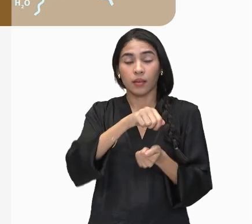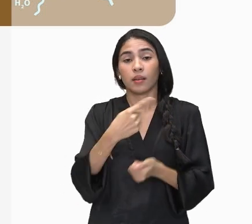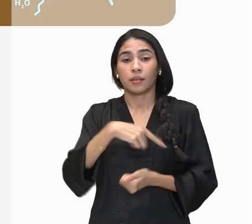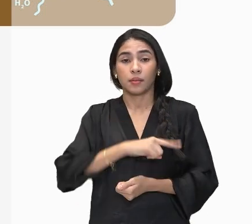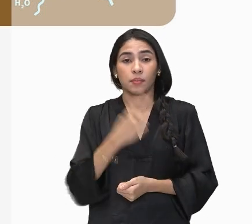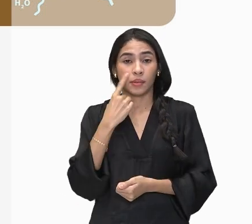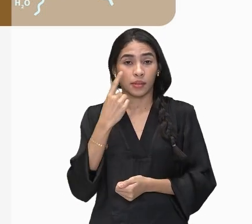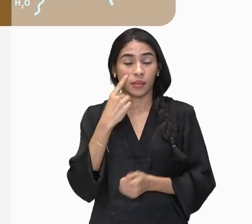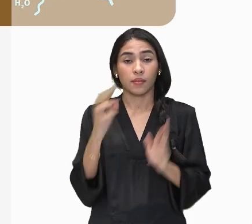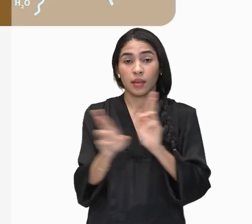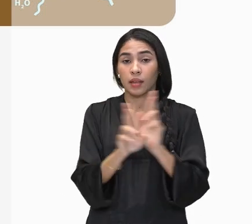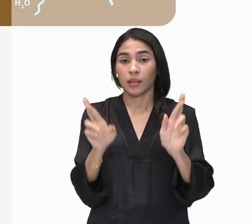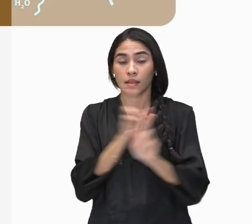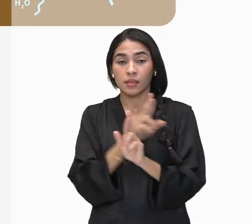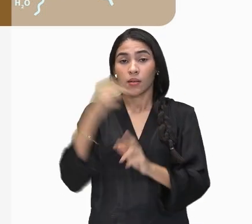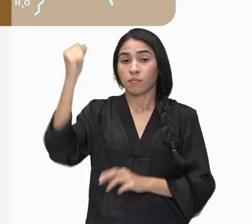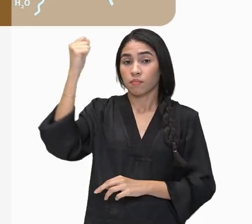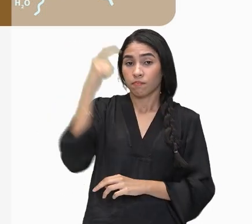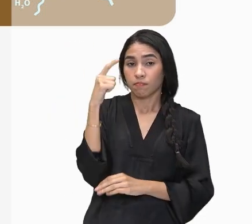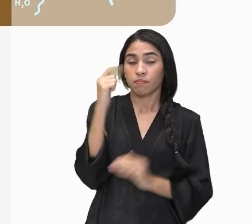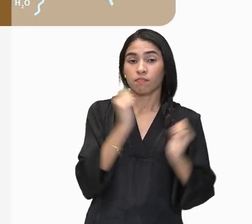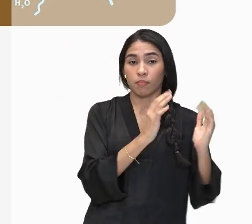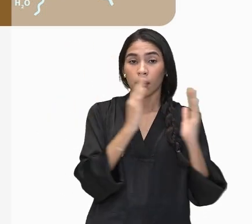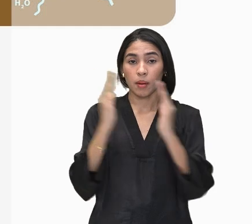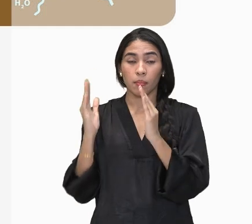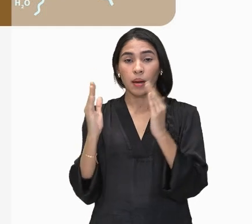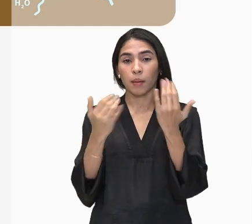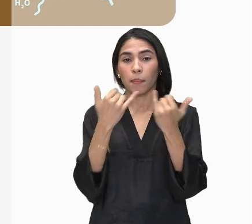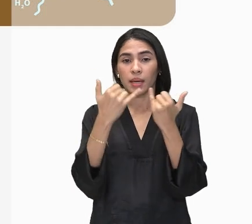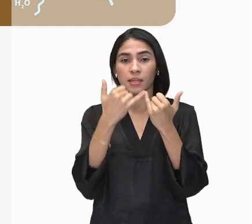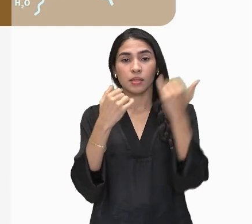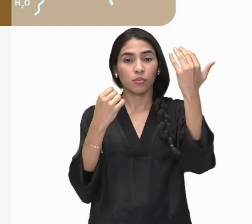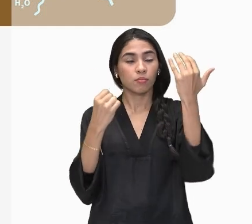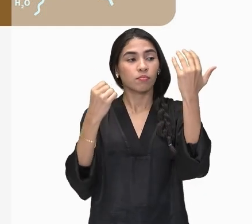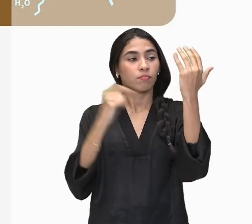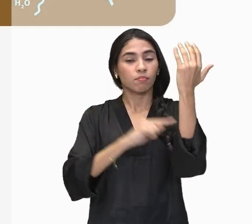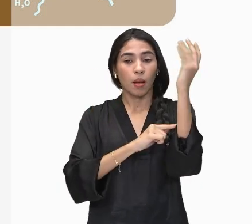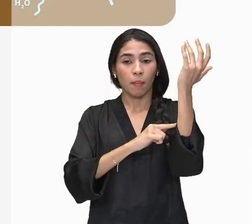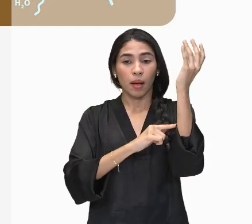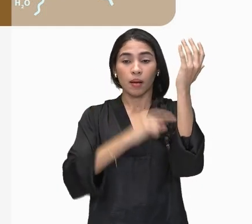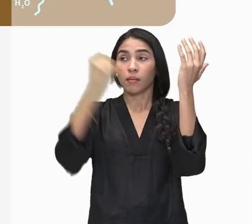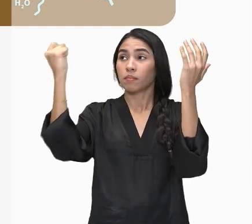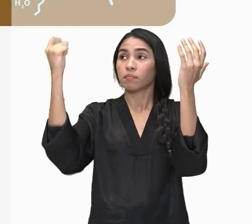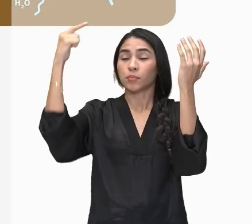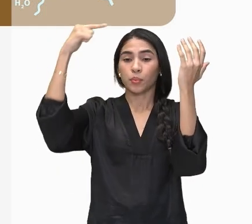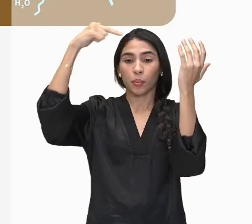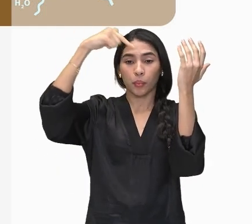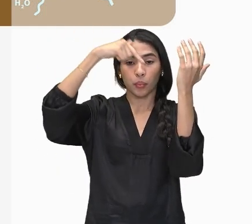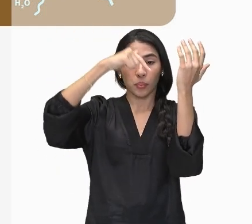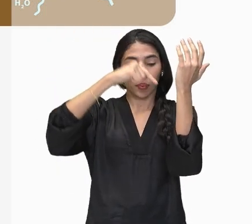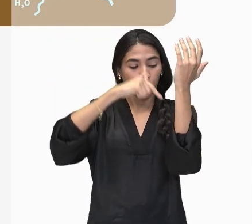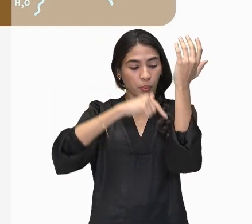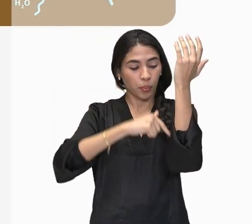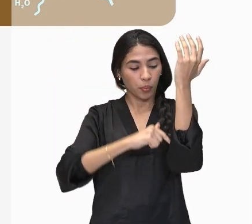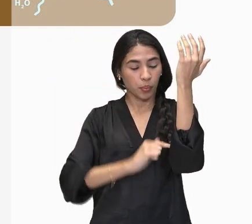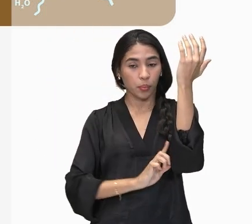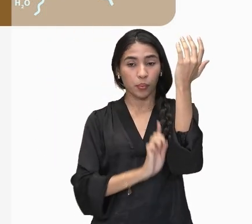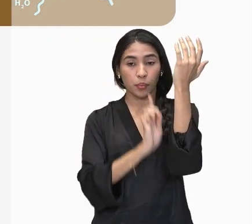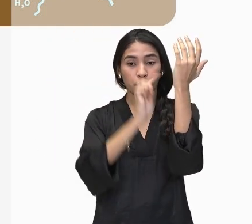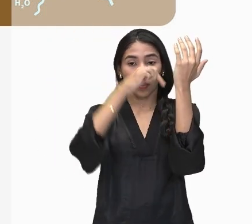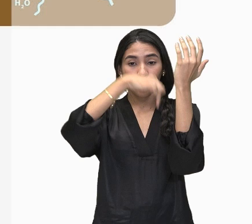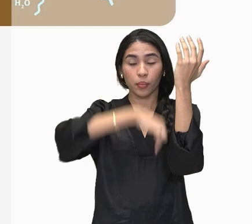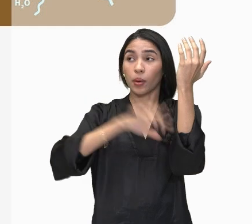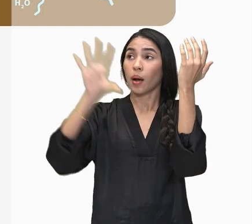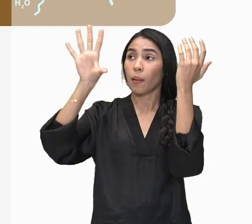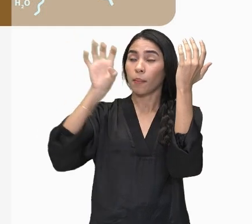observa essa relação da energia solar com o processo de fotossíntese, onde a energia luminosa é convertida em energia química na forma